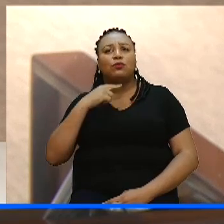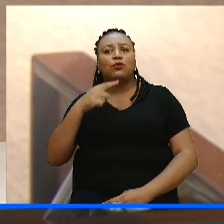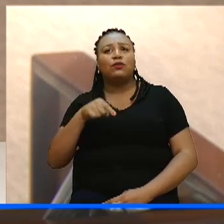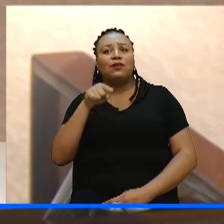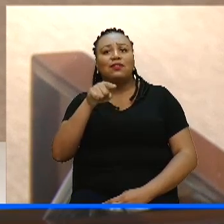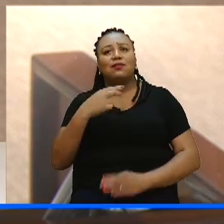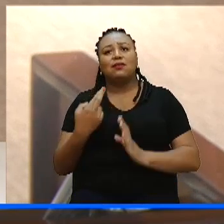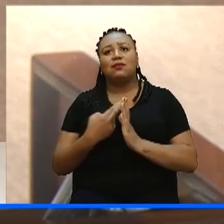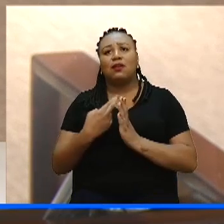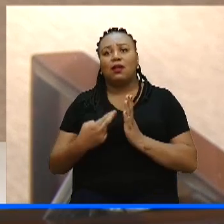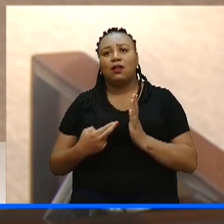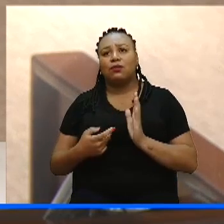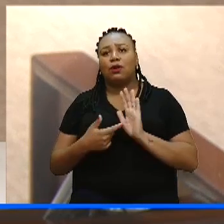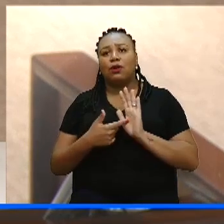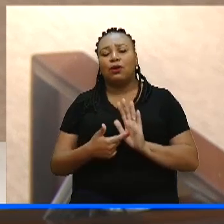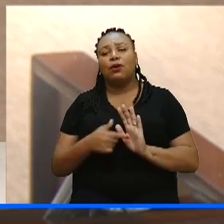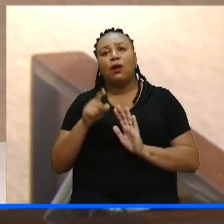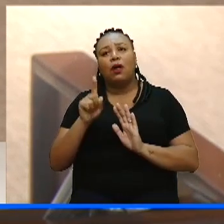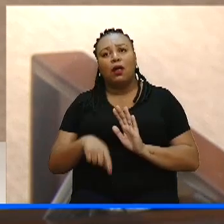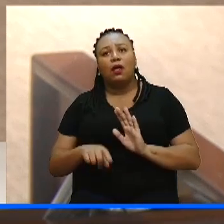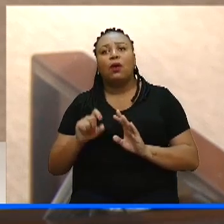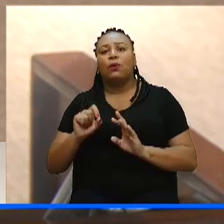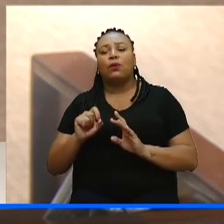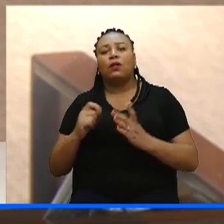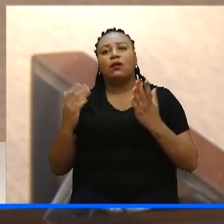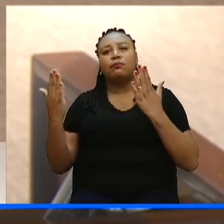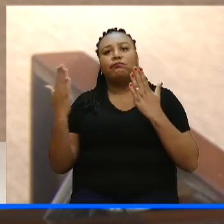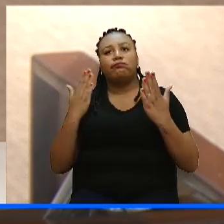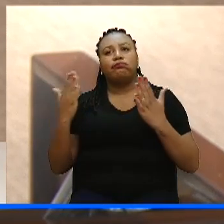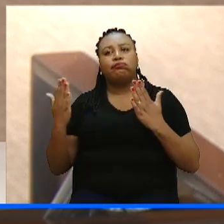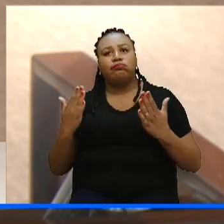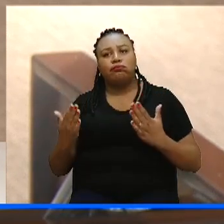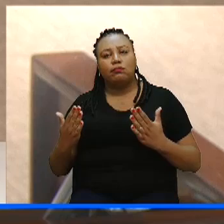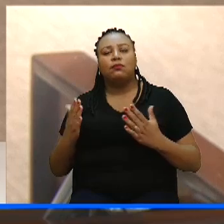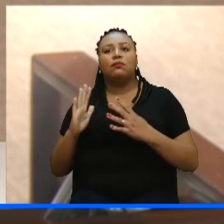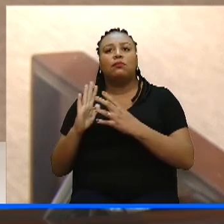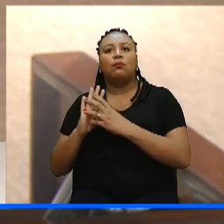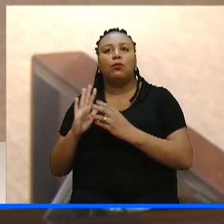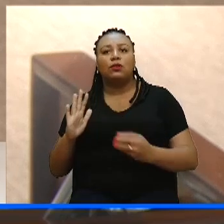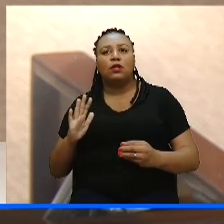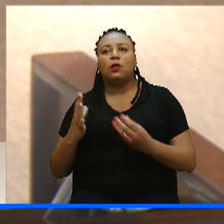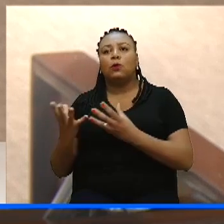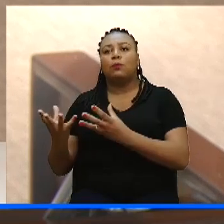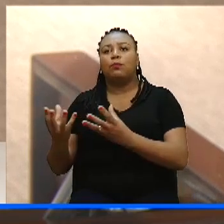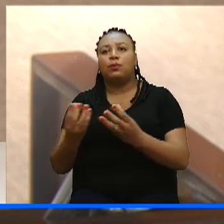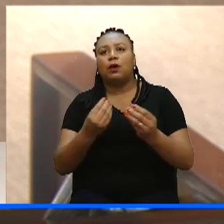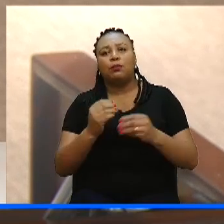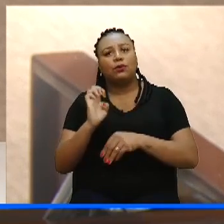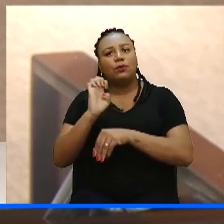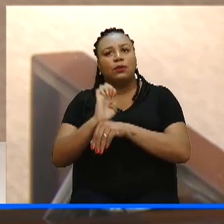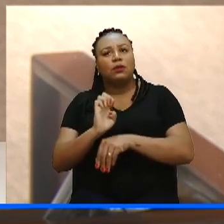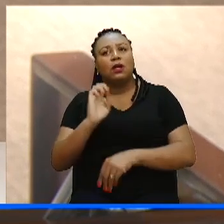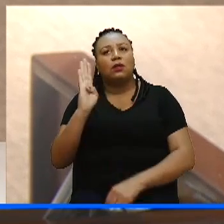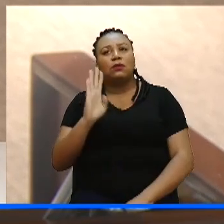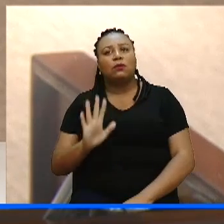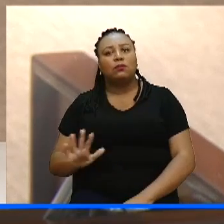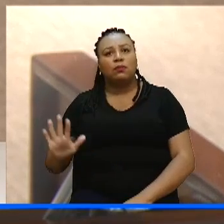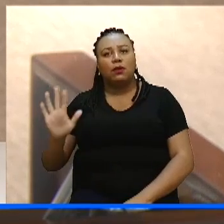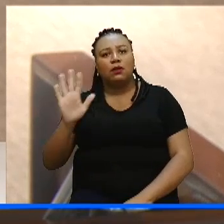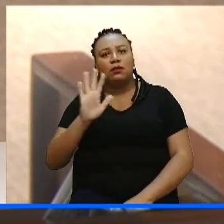relatório ele servirá de parâmetro para muitos estados brasileiros